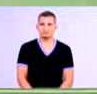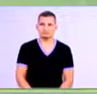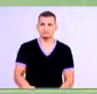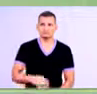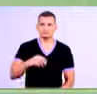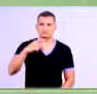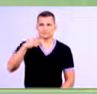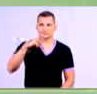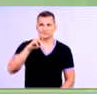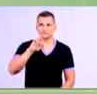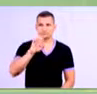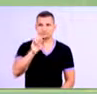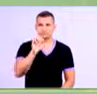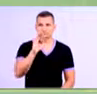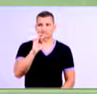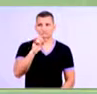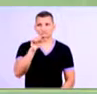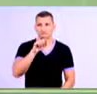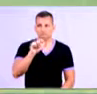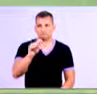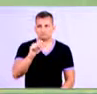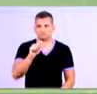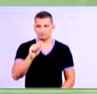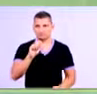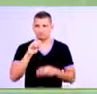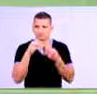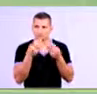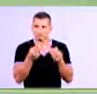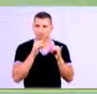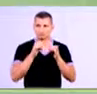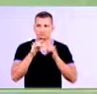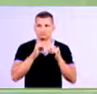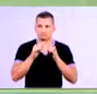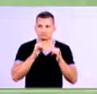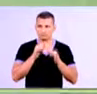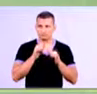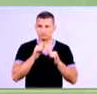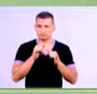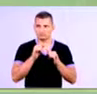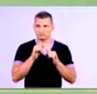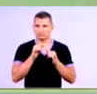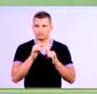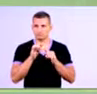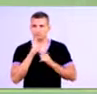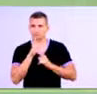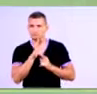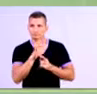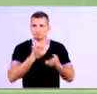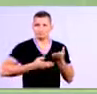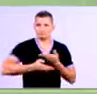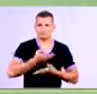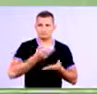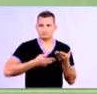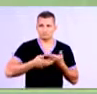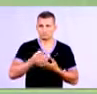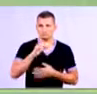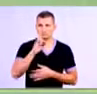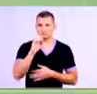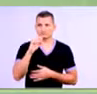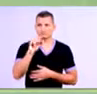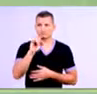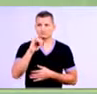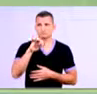Presteza, oferecer informações que indiquem a interação. Densidade